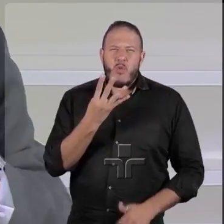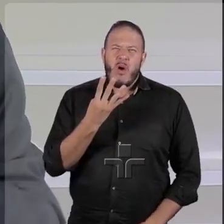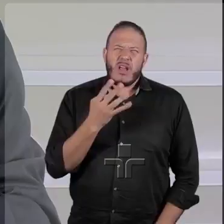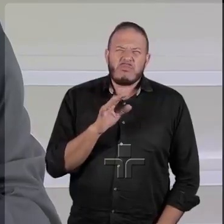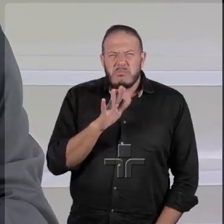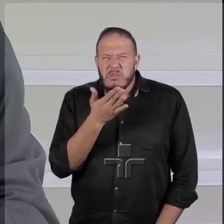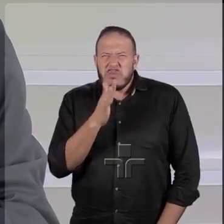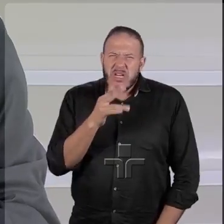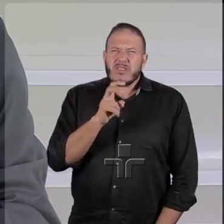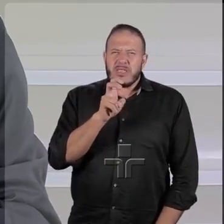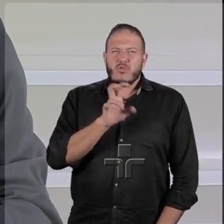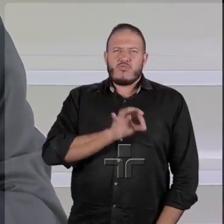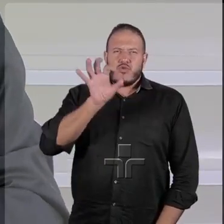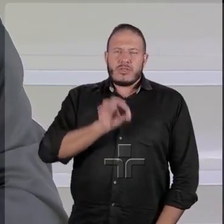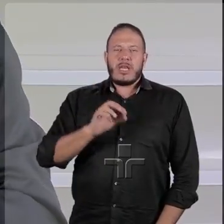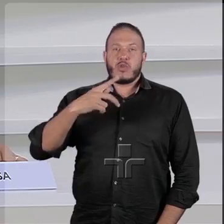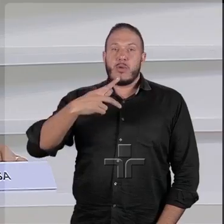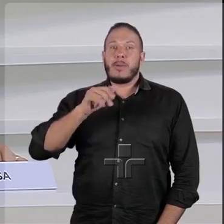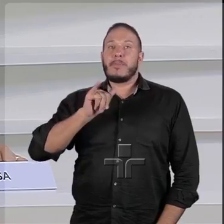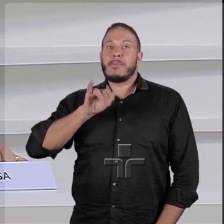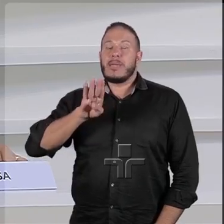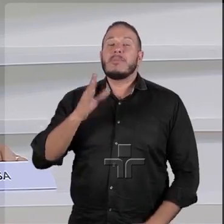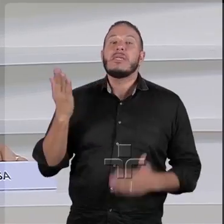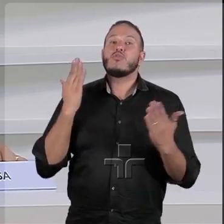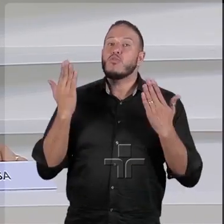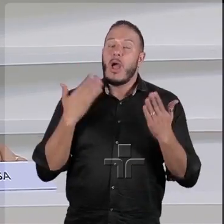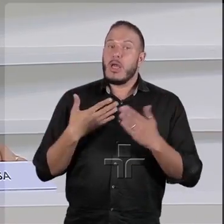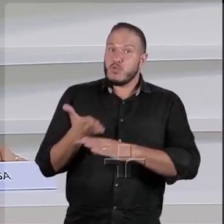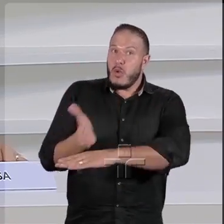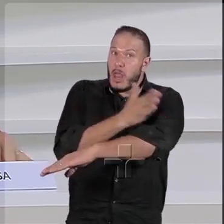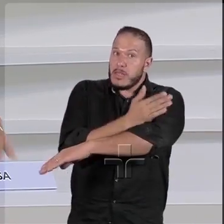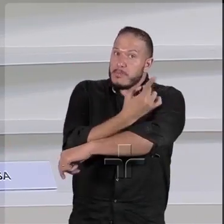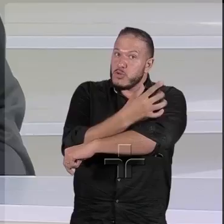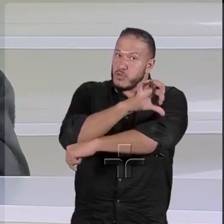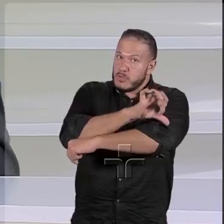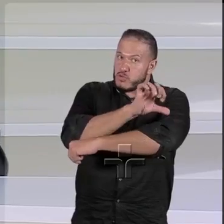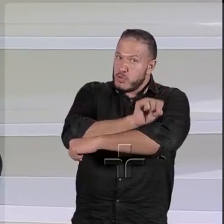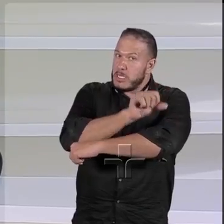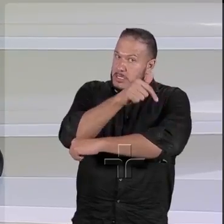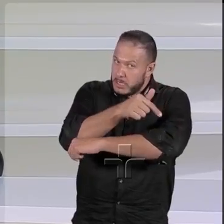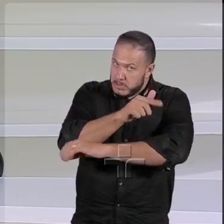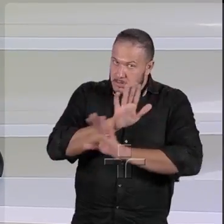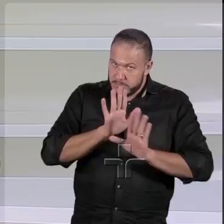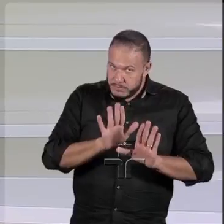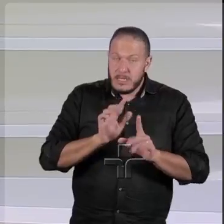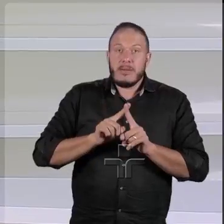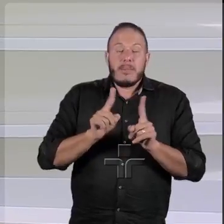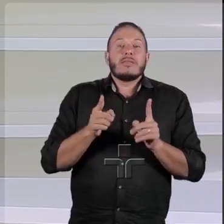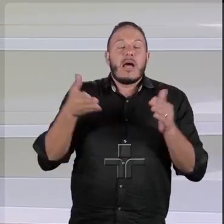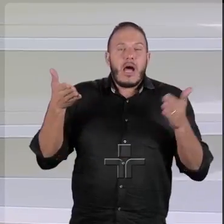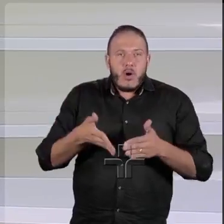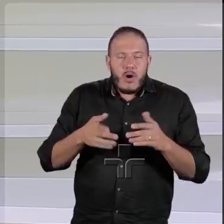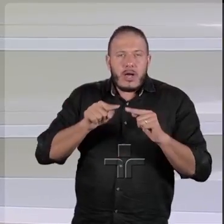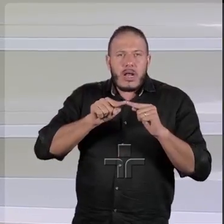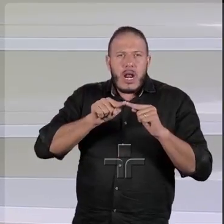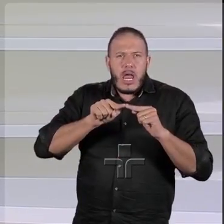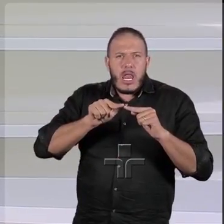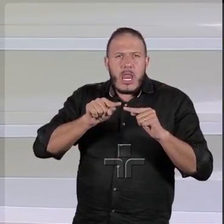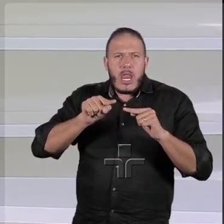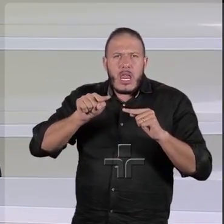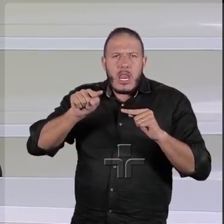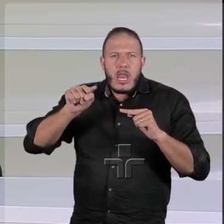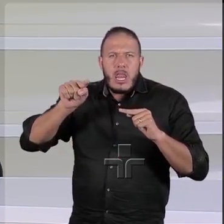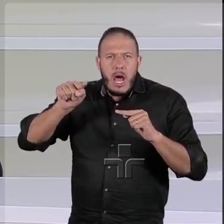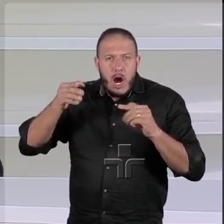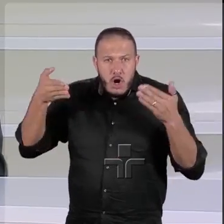4%, 5% do PIB. isso em 87. Isso em 87. Agora foi para 14%